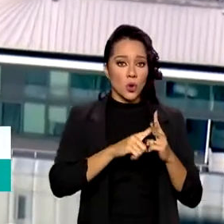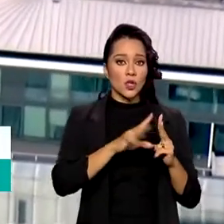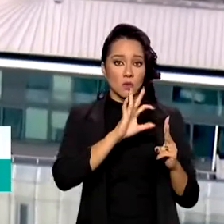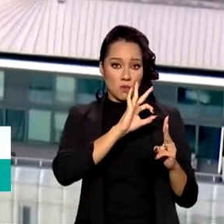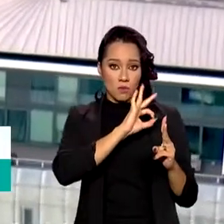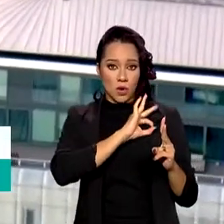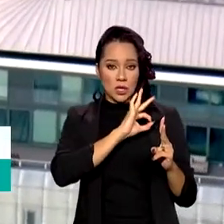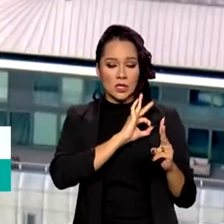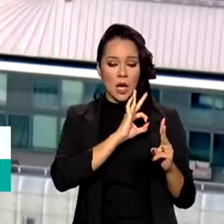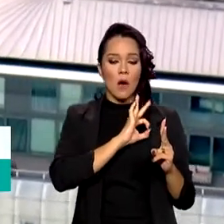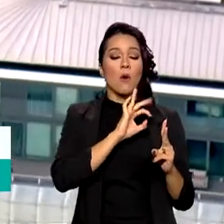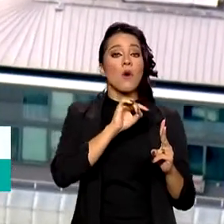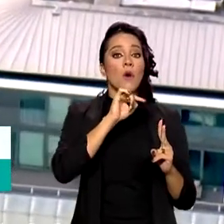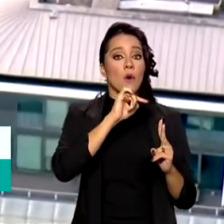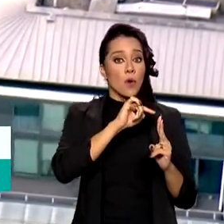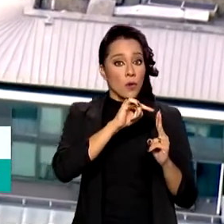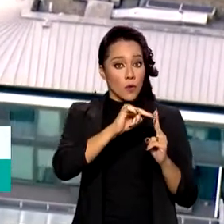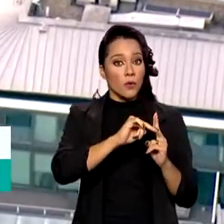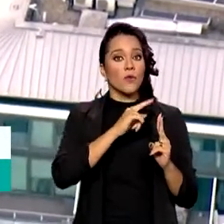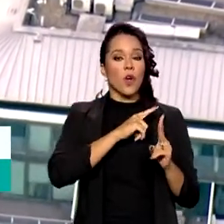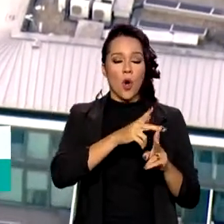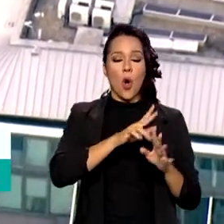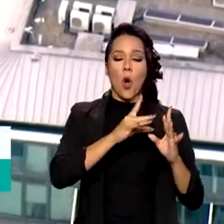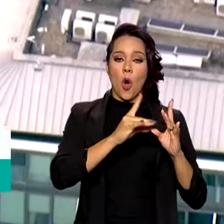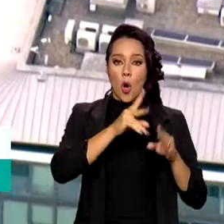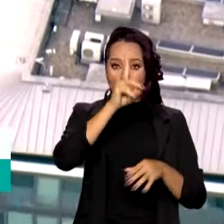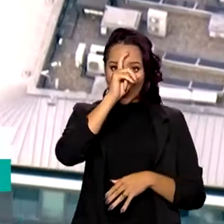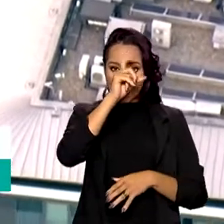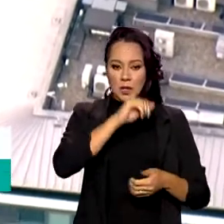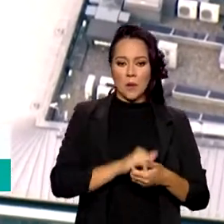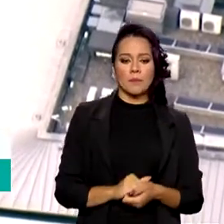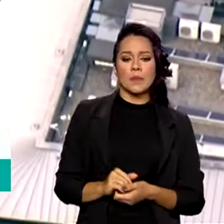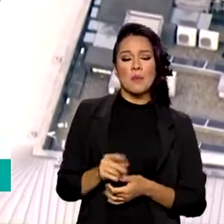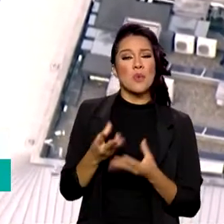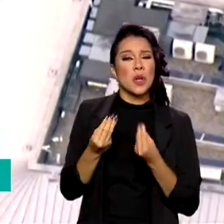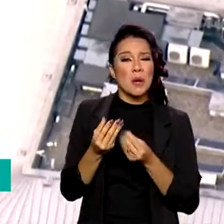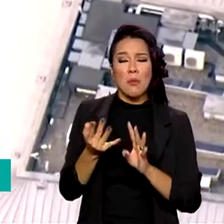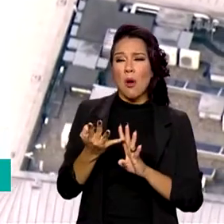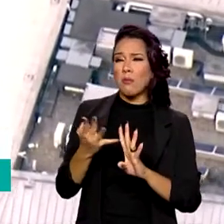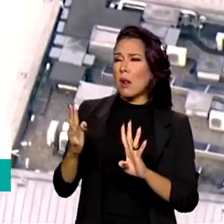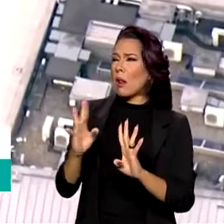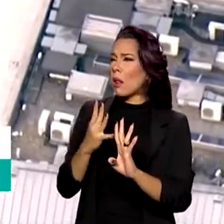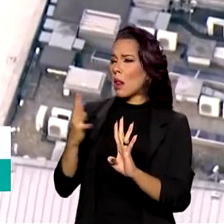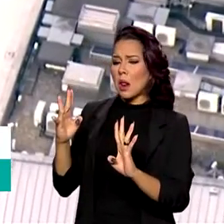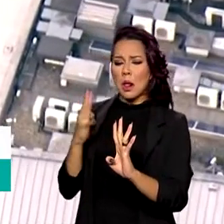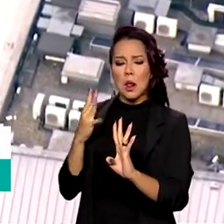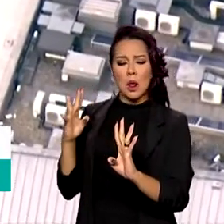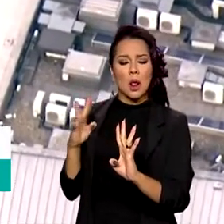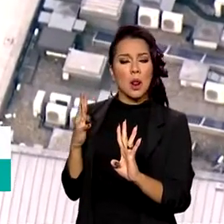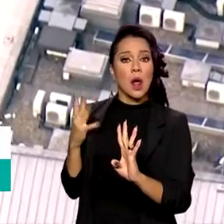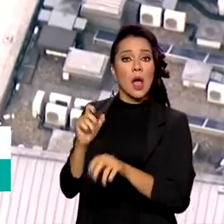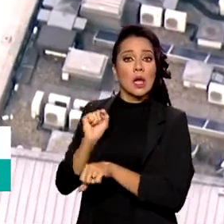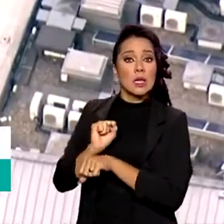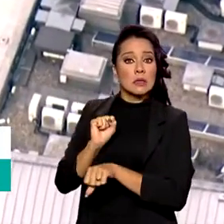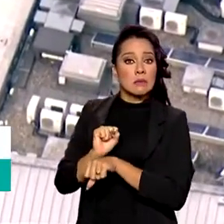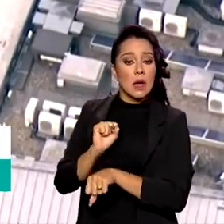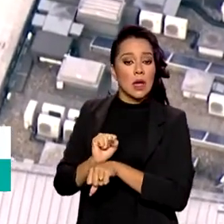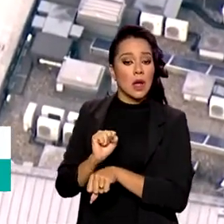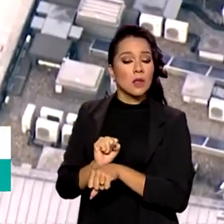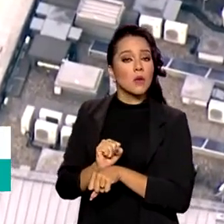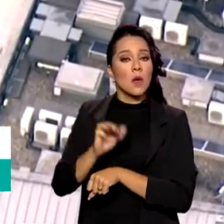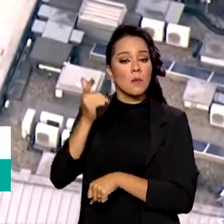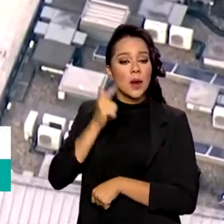esse ataque ocorre enquanto milhares de pessoas continuam a aguardar em longas filas em frente ao parlamentos britânico